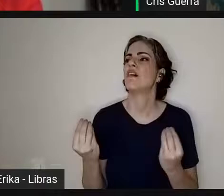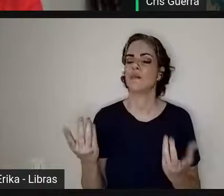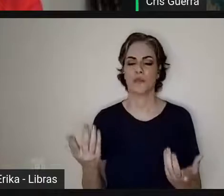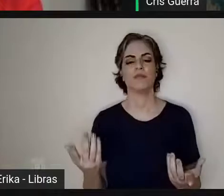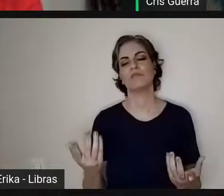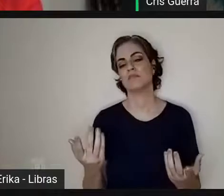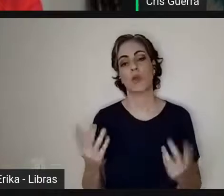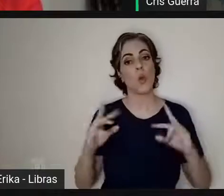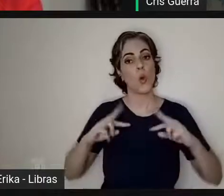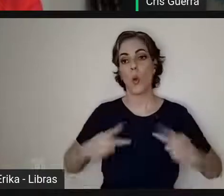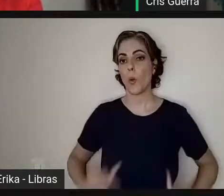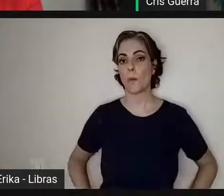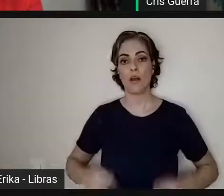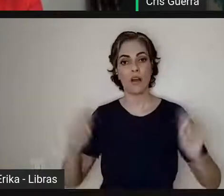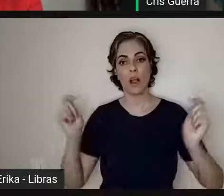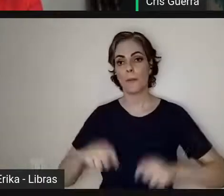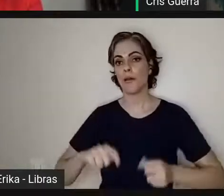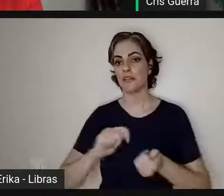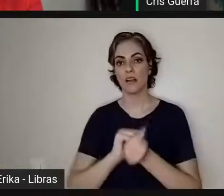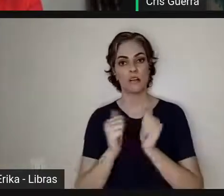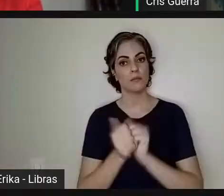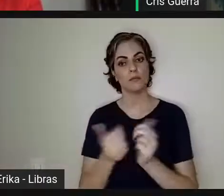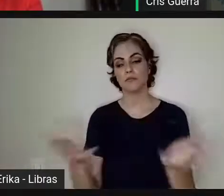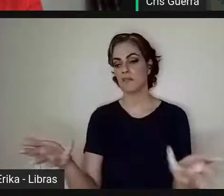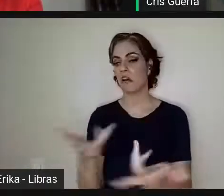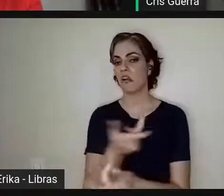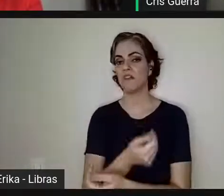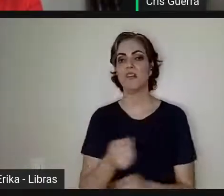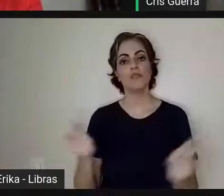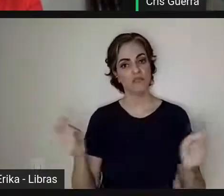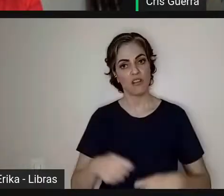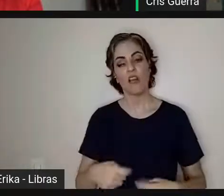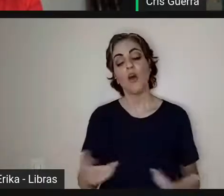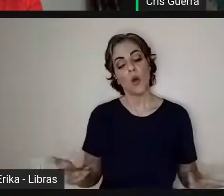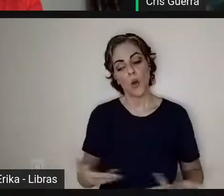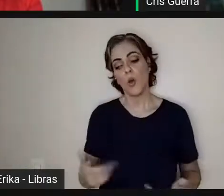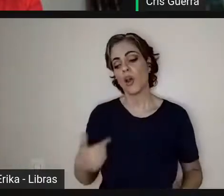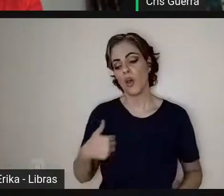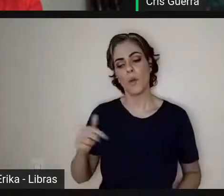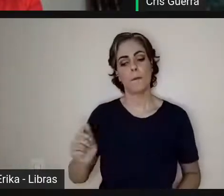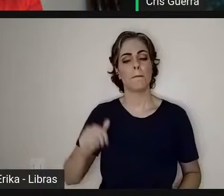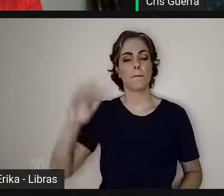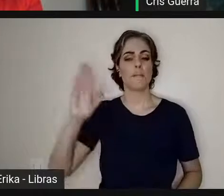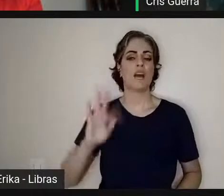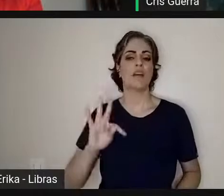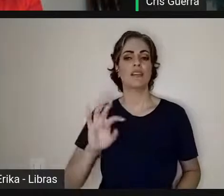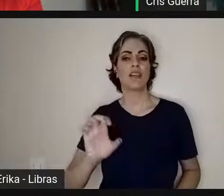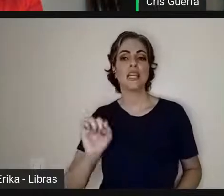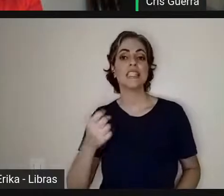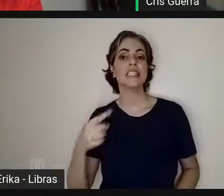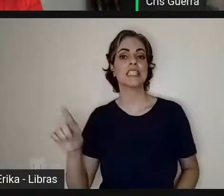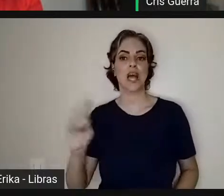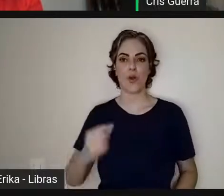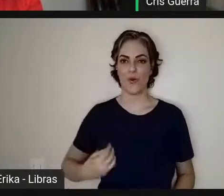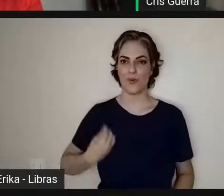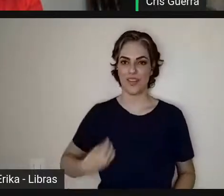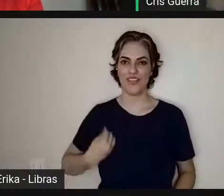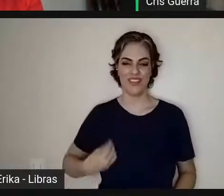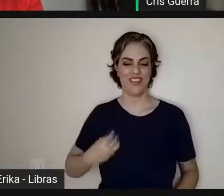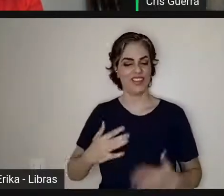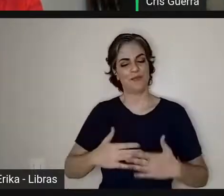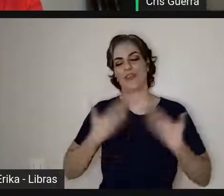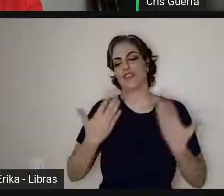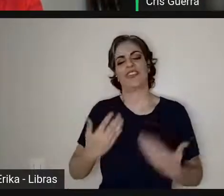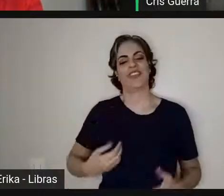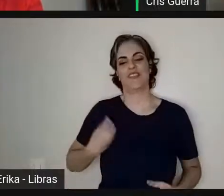ser humano tem uma capacidade de adaptação incrível. Então, acho que hoje eu tenho muito mais tesão pela vida do que eu tinha aos 20 anos, né?